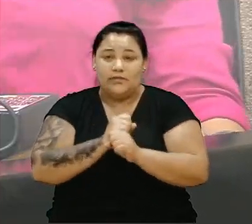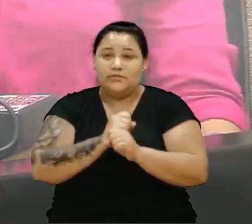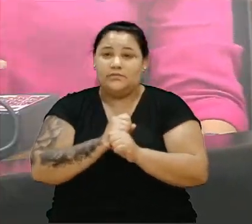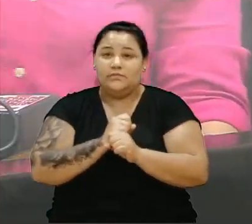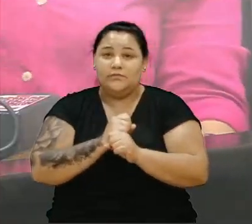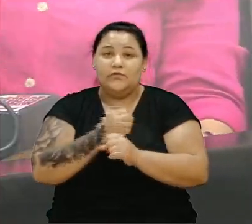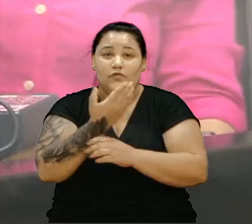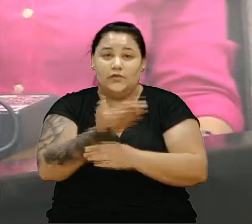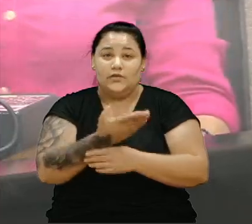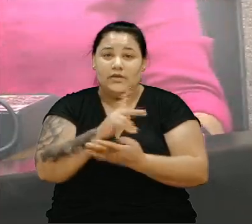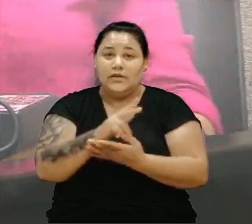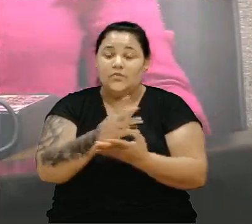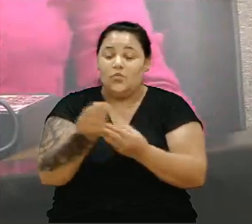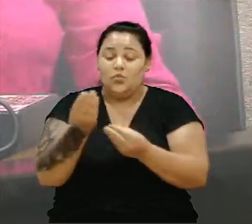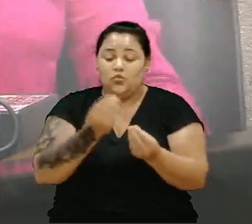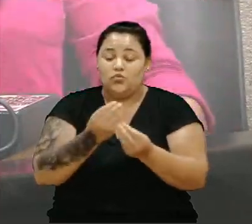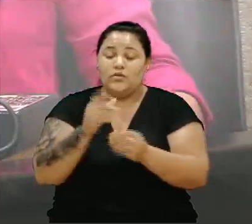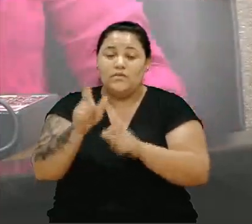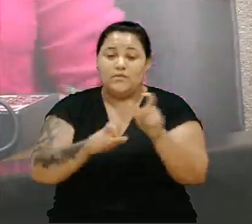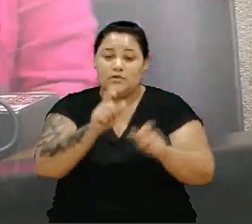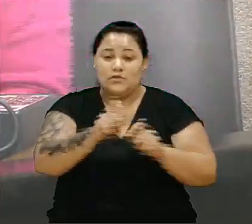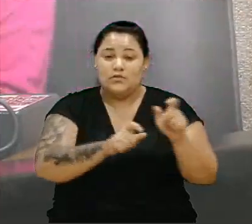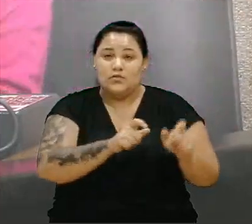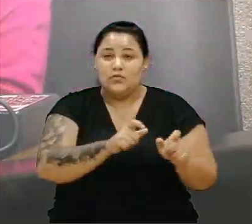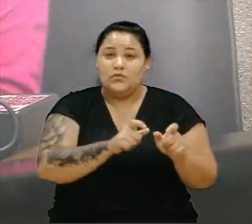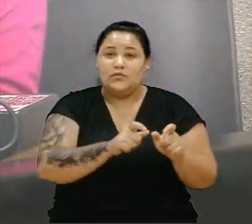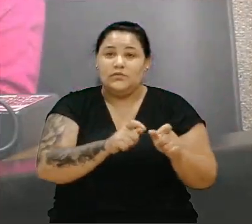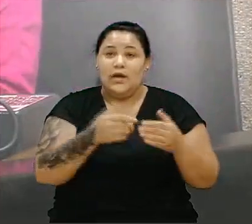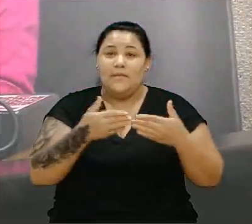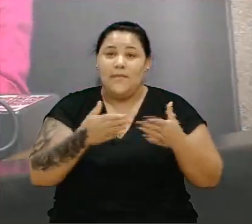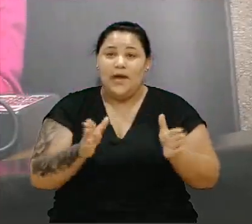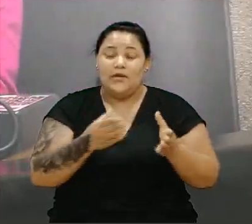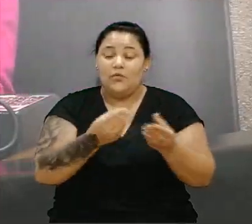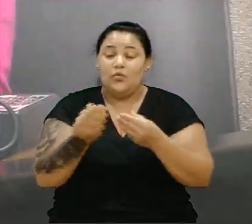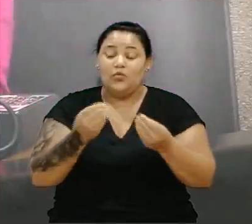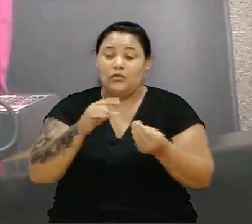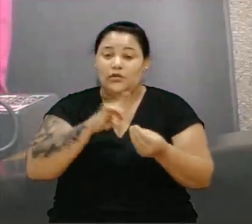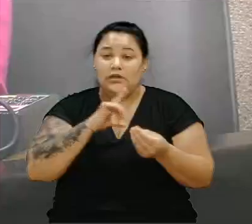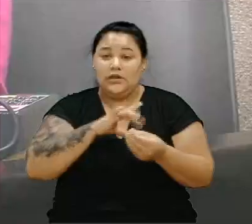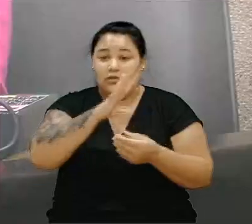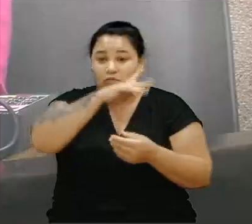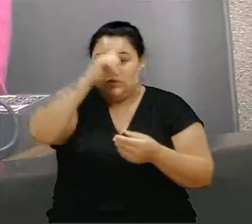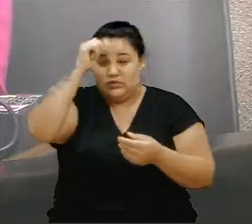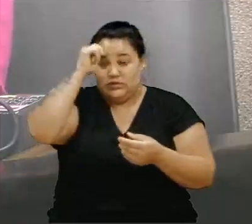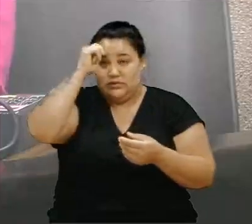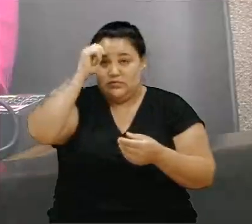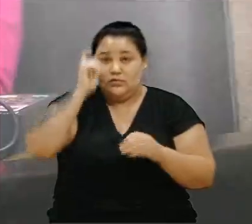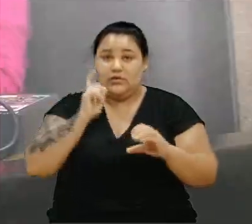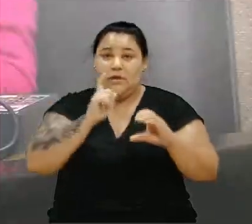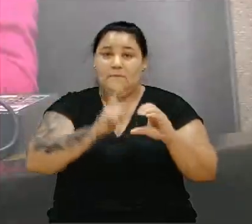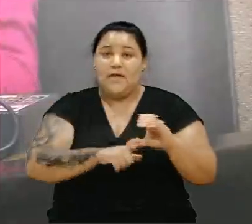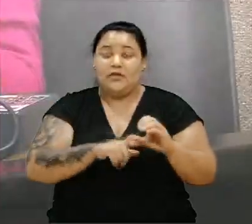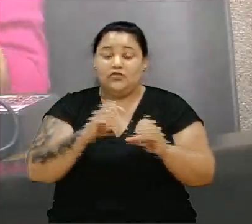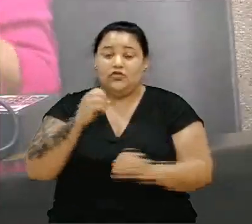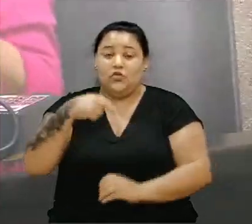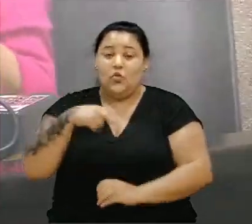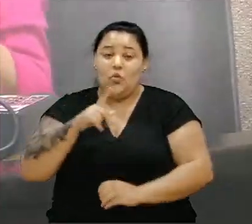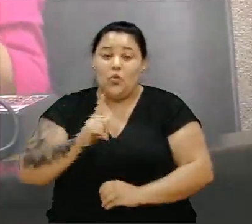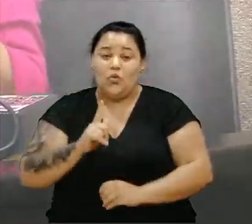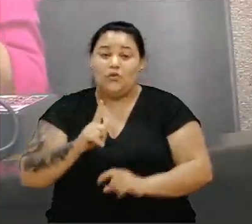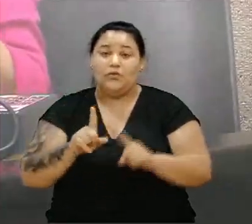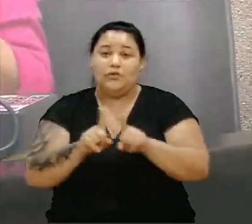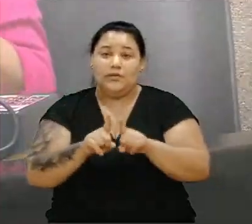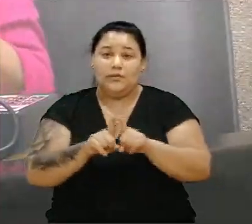e diversas pessoas se doam, e muito do que existe no município depende das ONGs e de pessoas